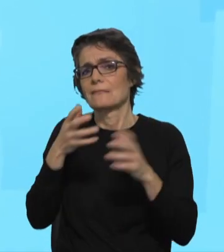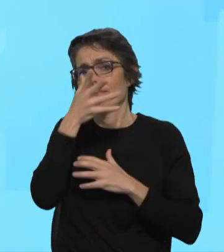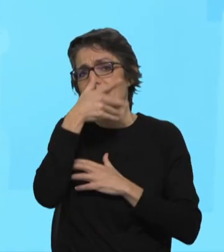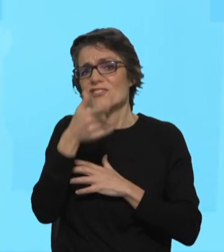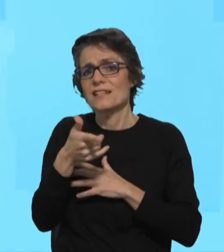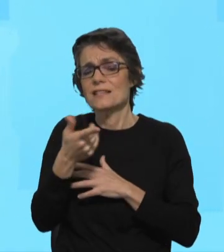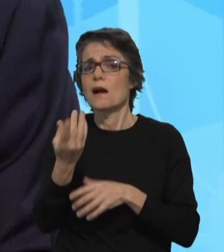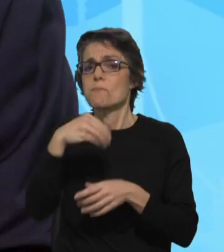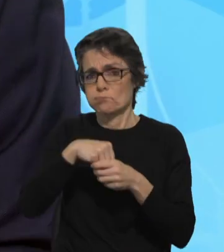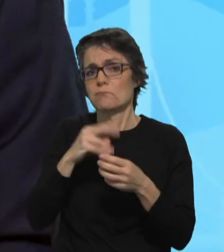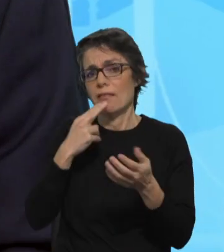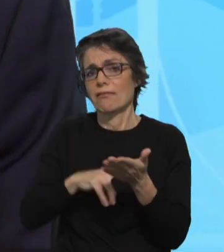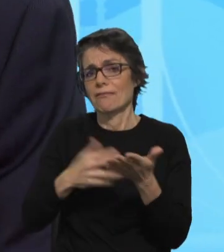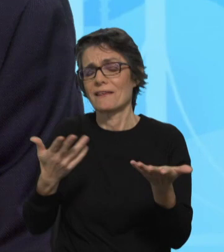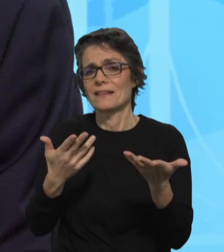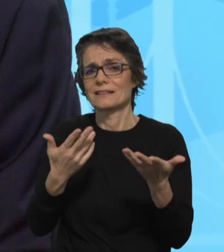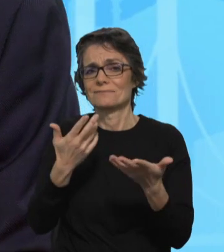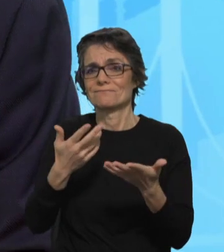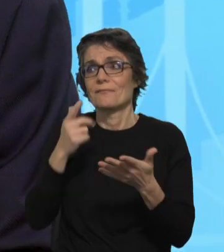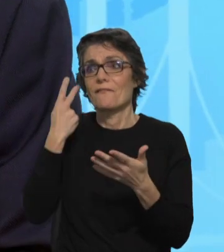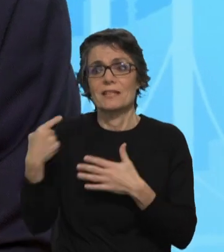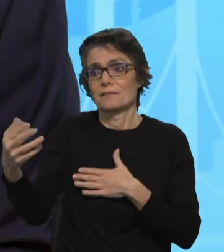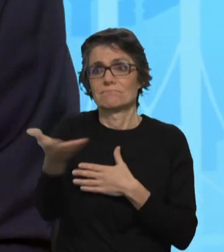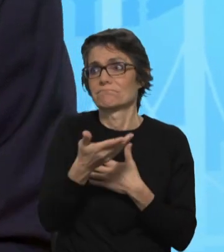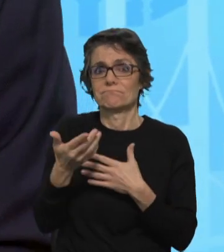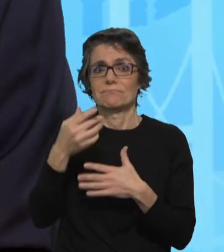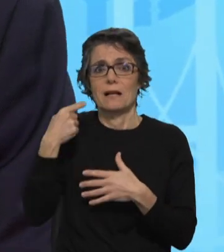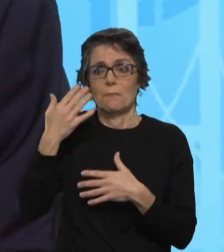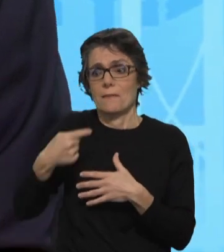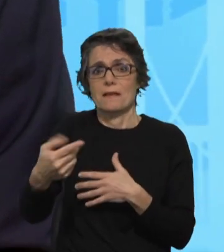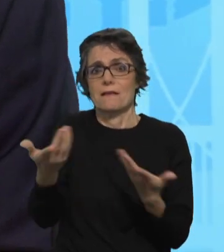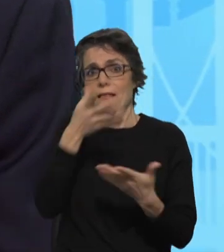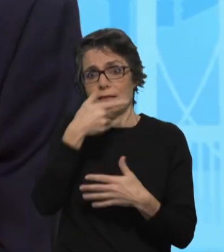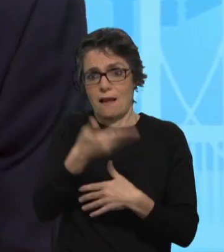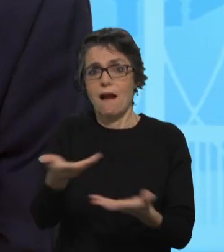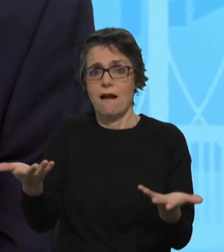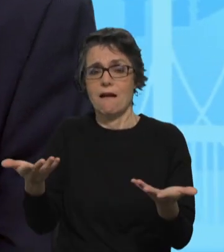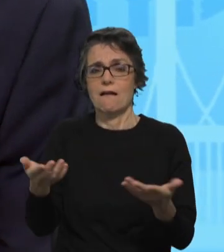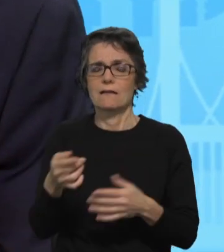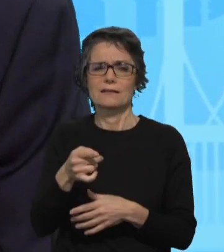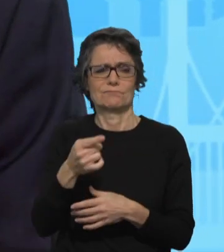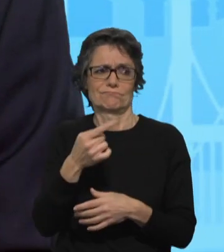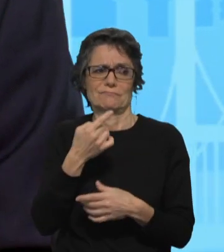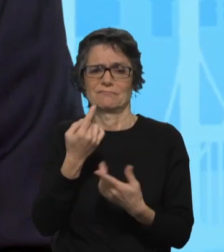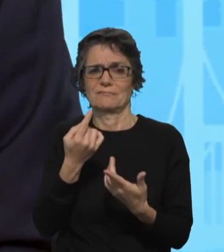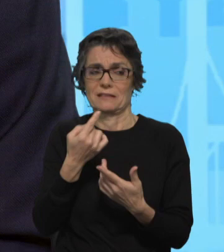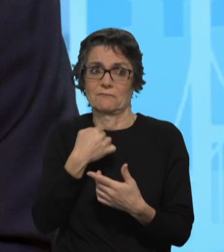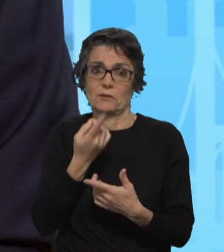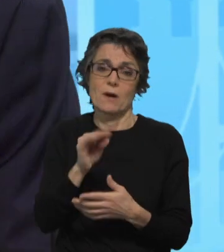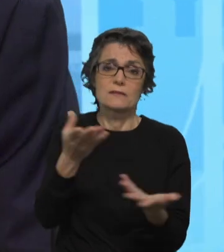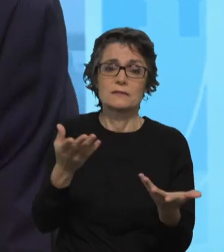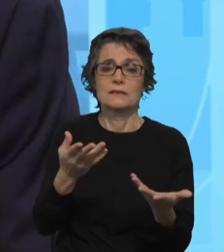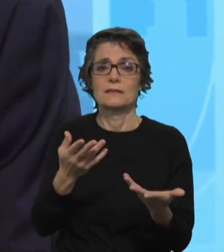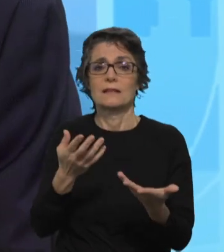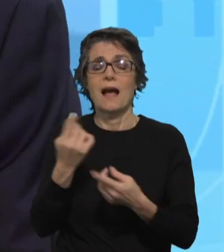elemento da realidade. É um elemento que faz parte da vida. E, portanto, é natural, aliás, estranho seria que um elemento tão decisivo